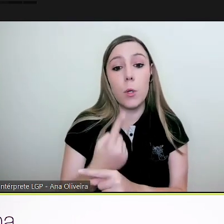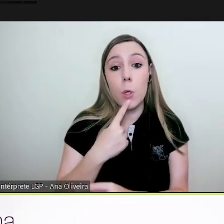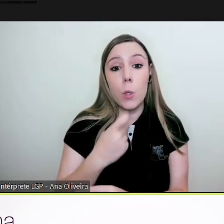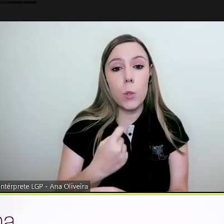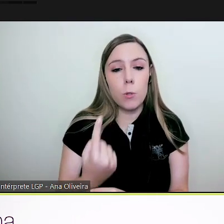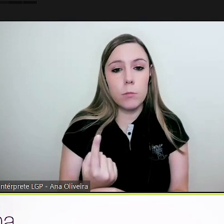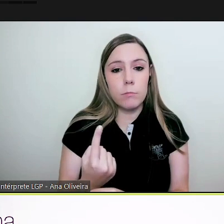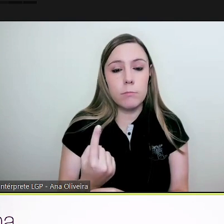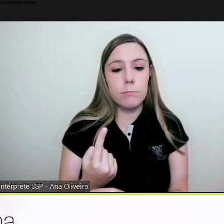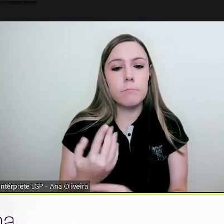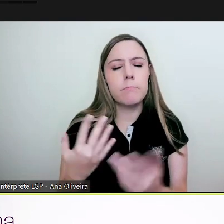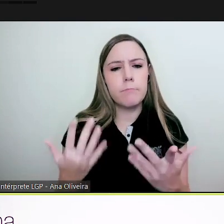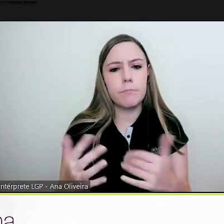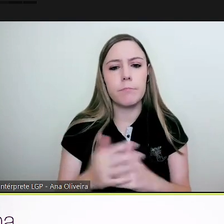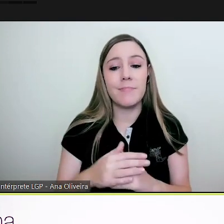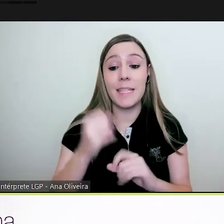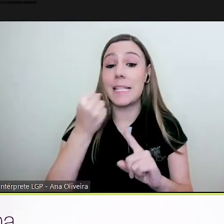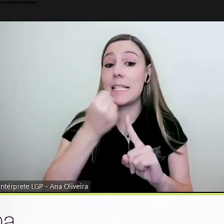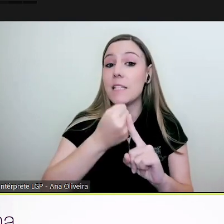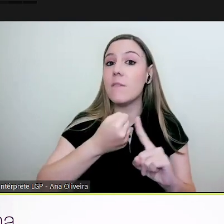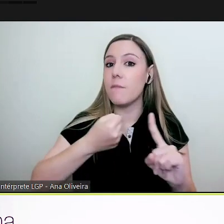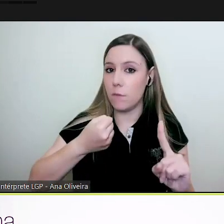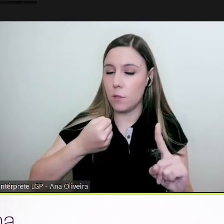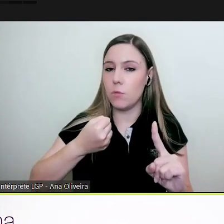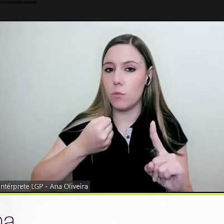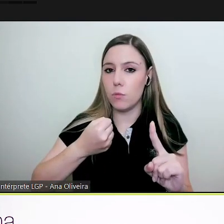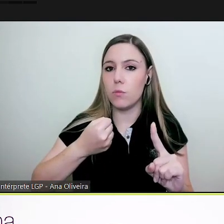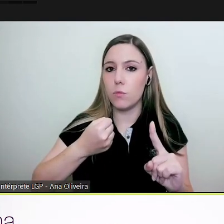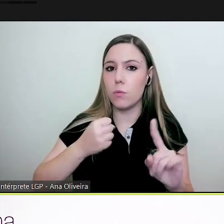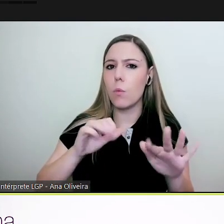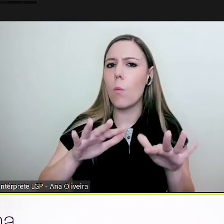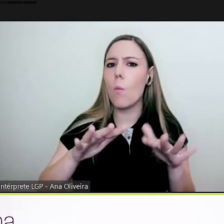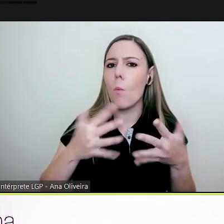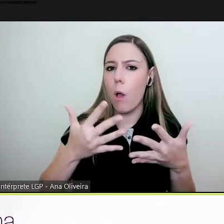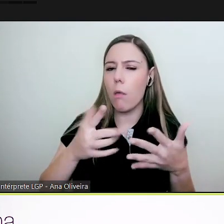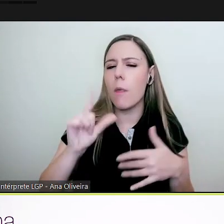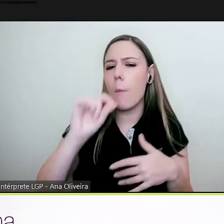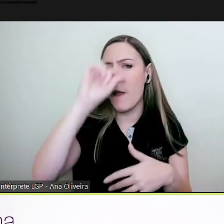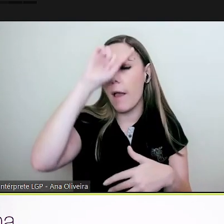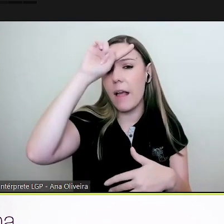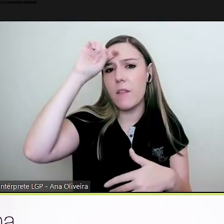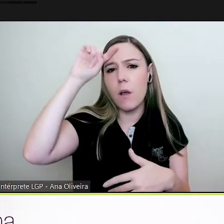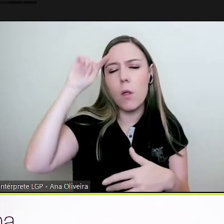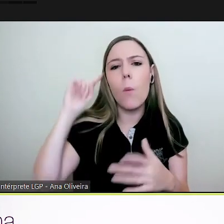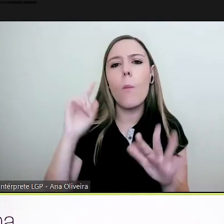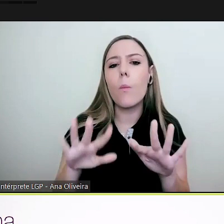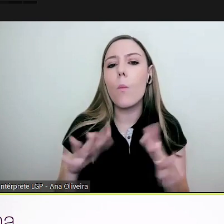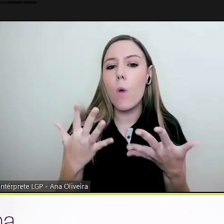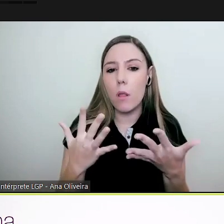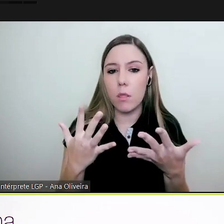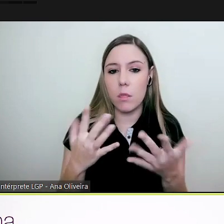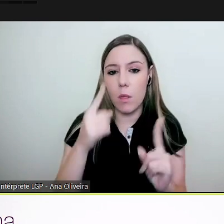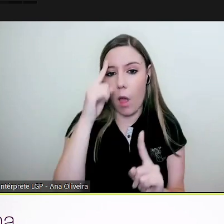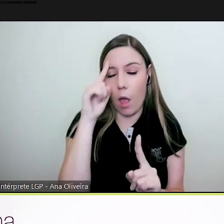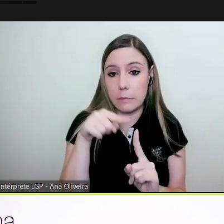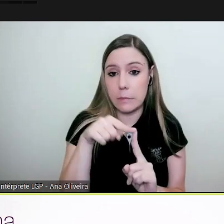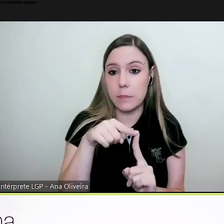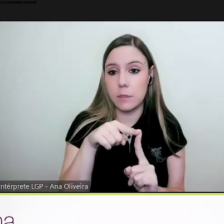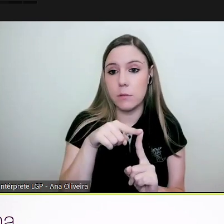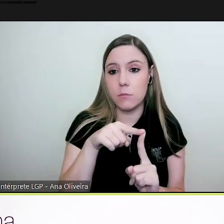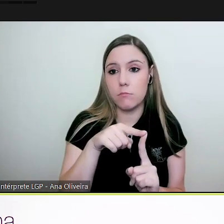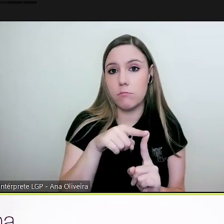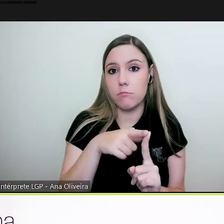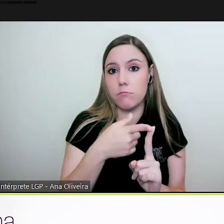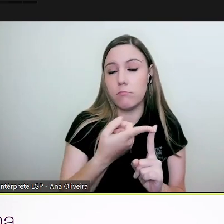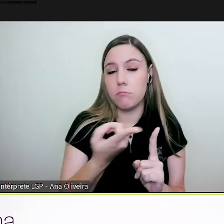é quais são os desafios e as dificuldades para efetivamente conseguir